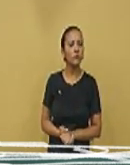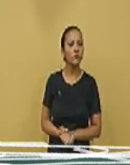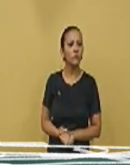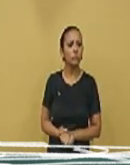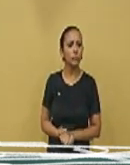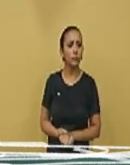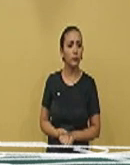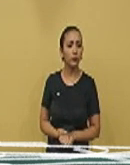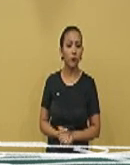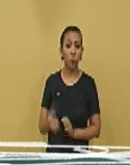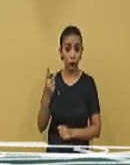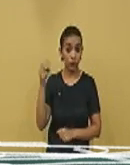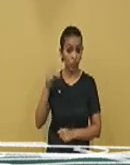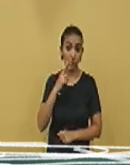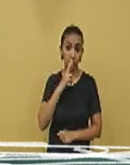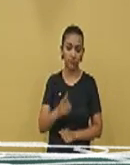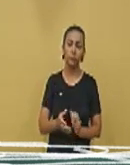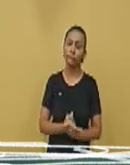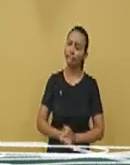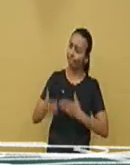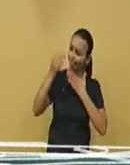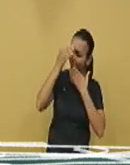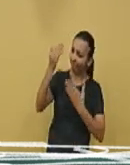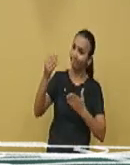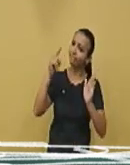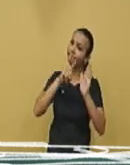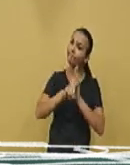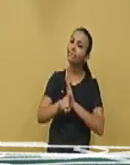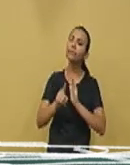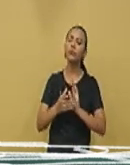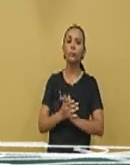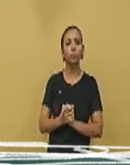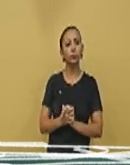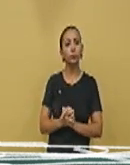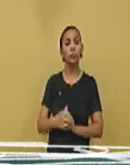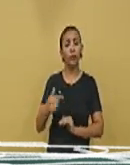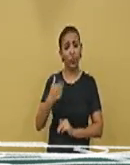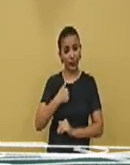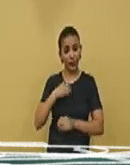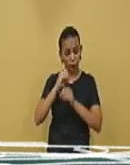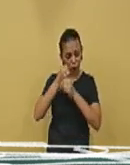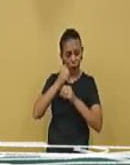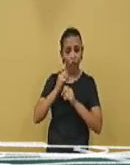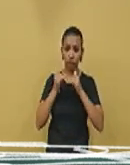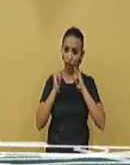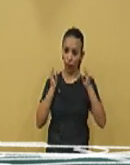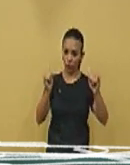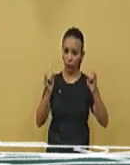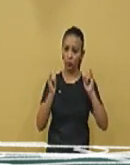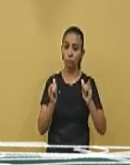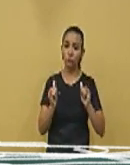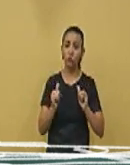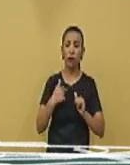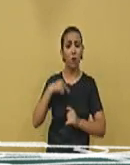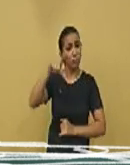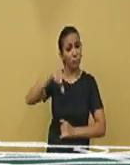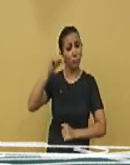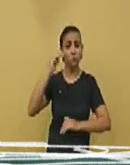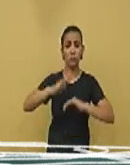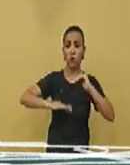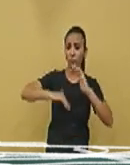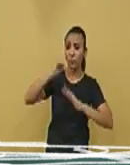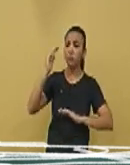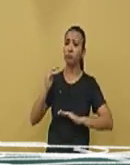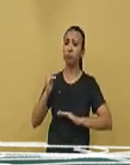Dois minutos, professor. Obrigado pela pergunta. É, sou engenheiro eletricista. Escolhi essa profissão porque,